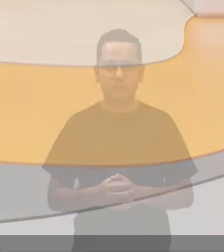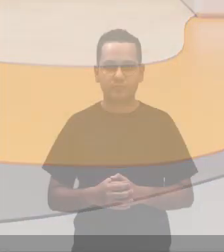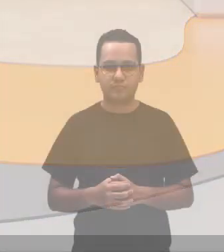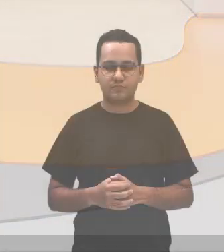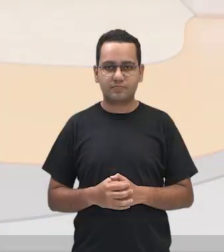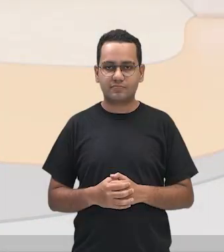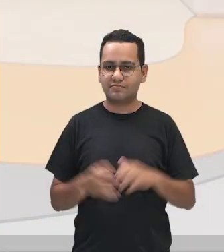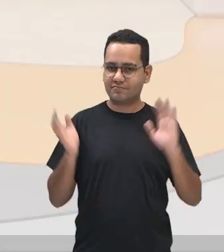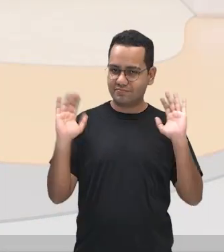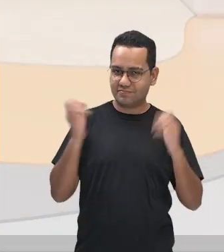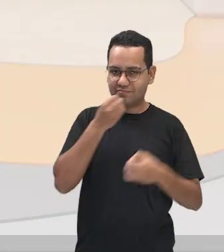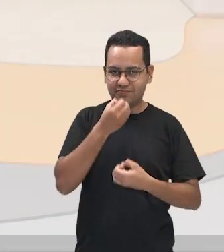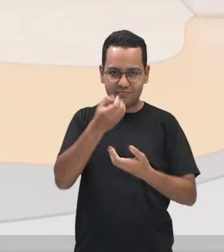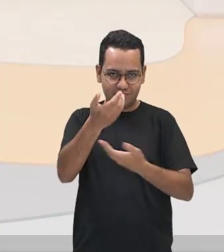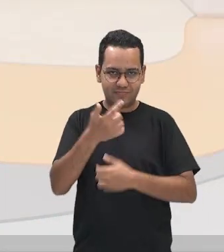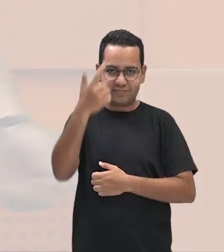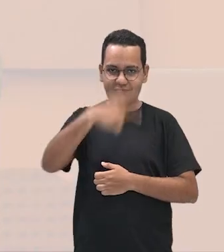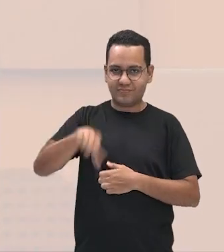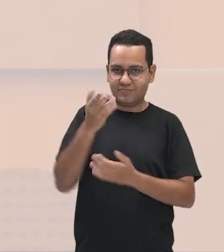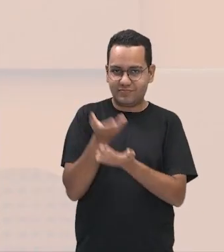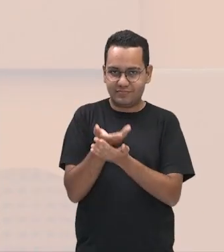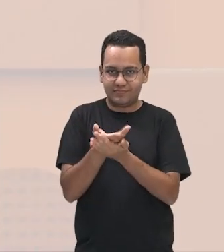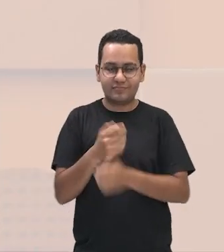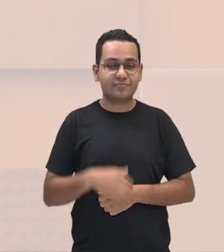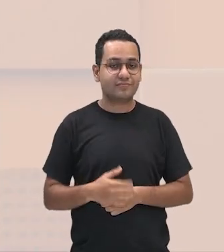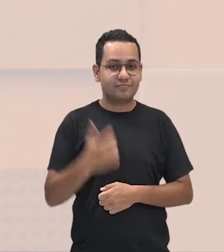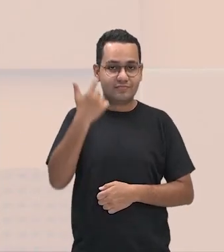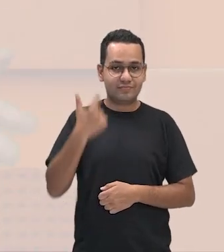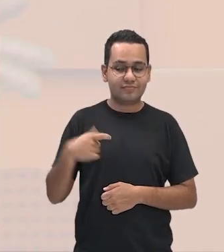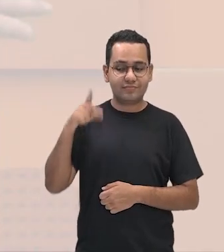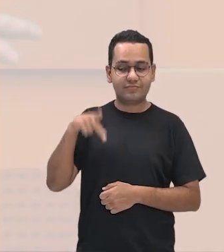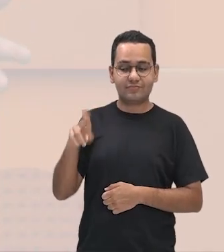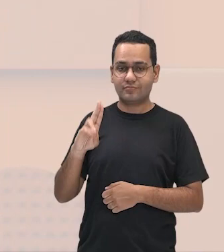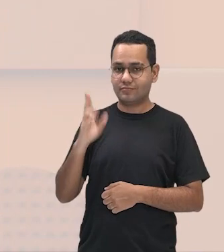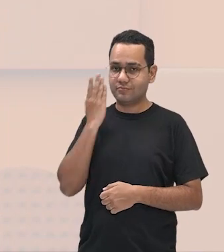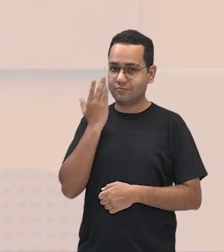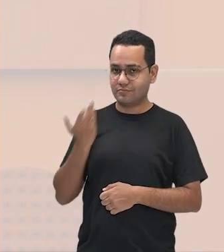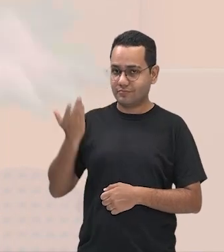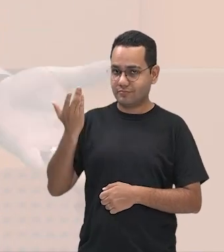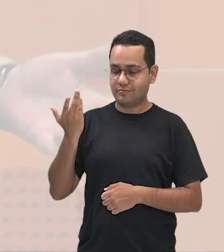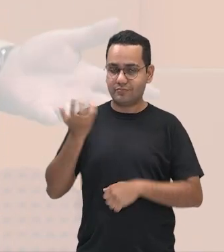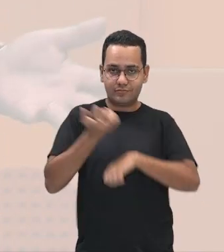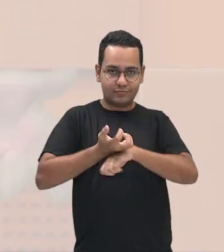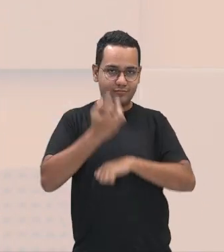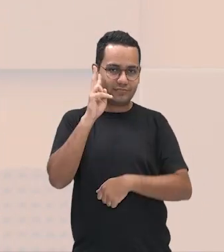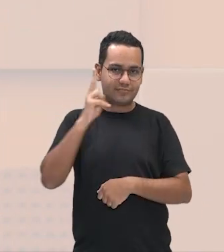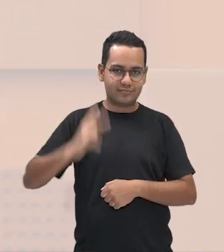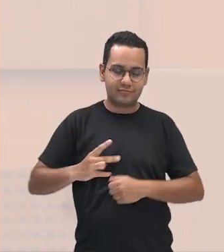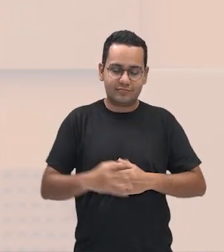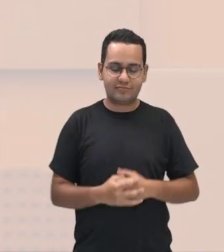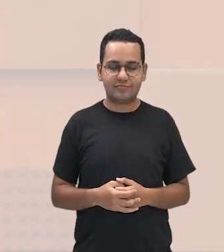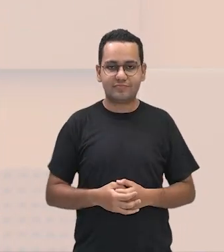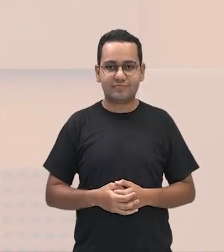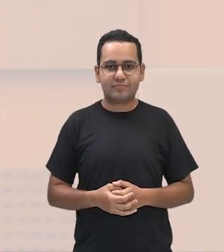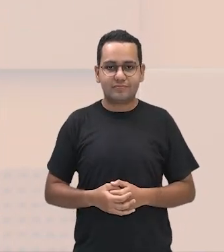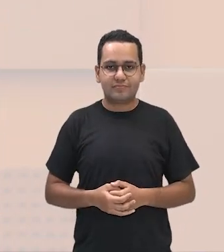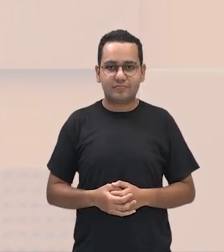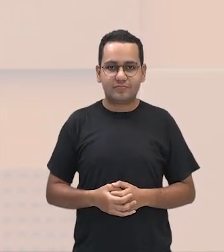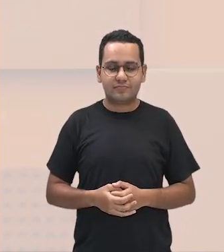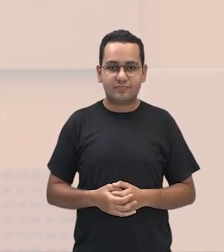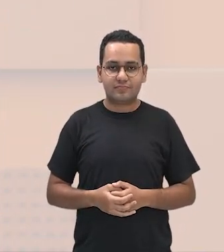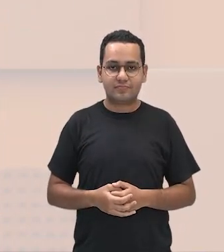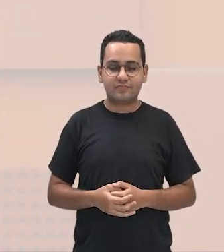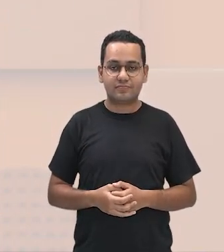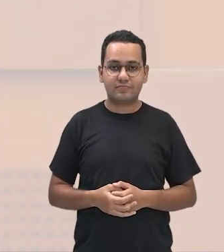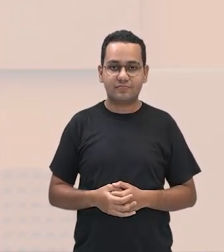Sejam bem-vindos a mais uma aula. Eu sou a professora Adriana Cabral, do melhor componente, que é o componente de História.